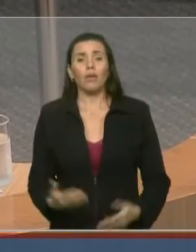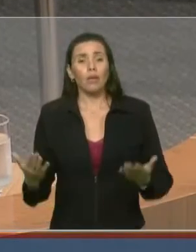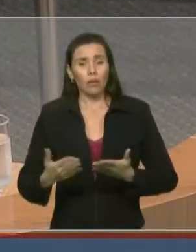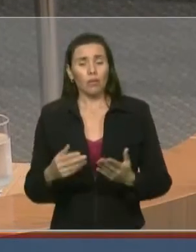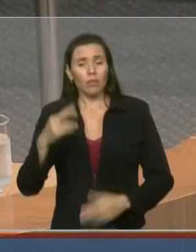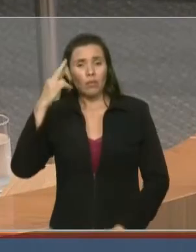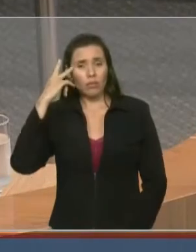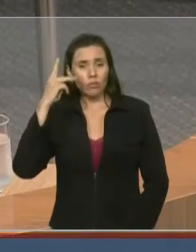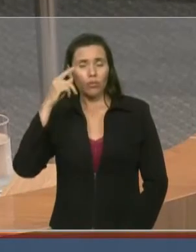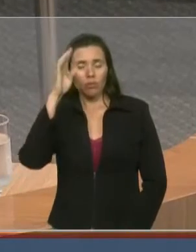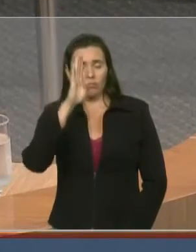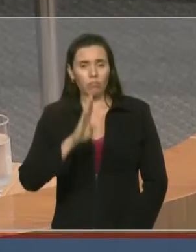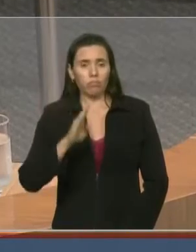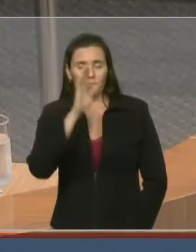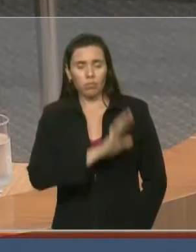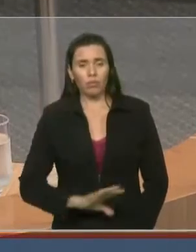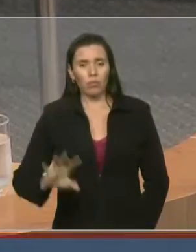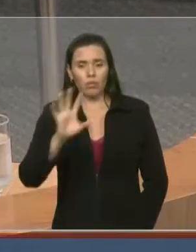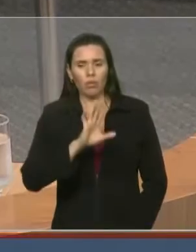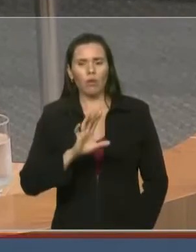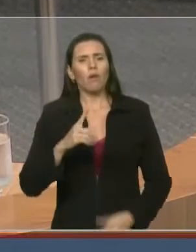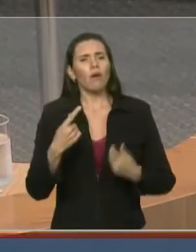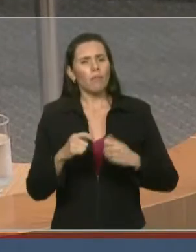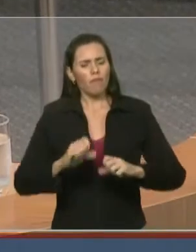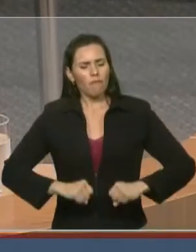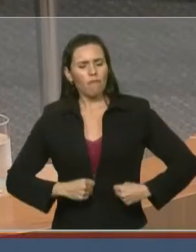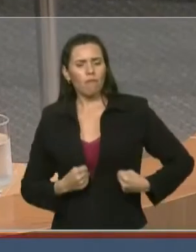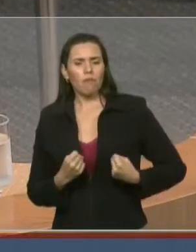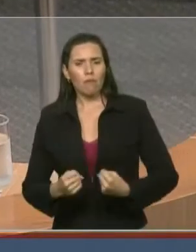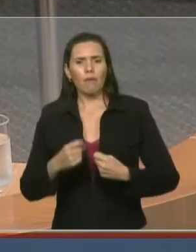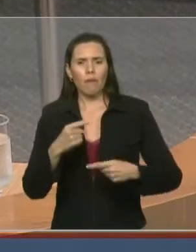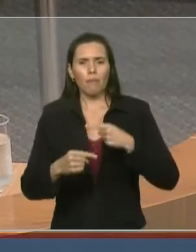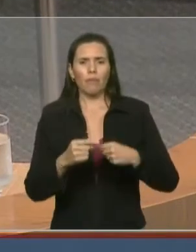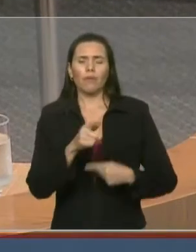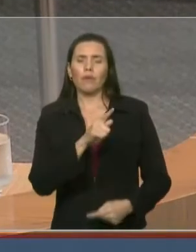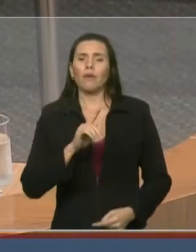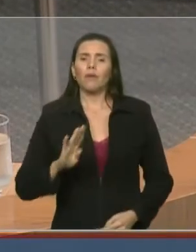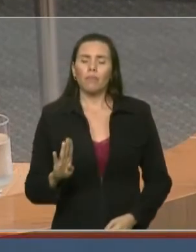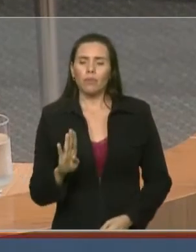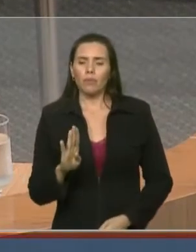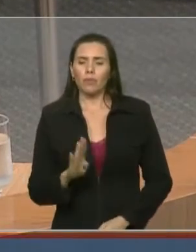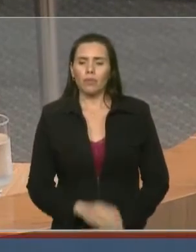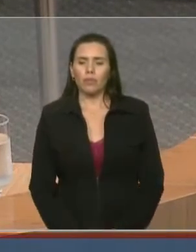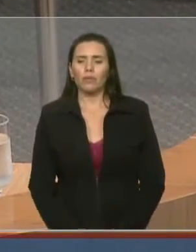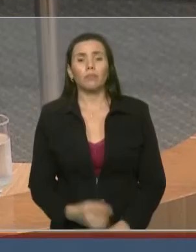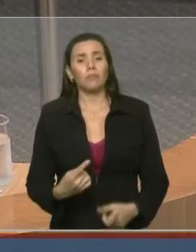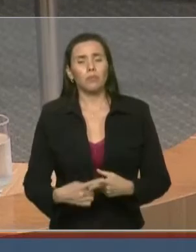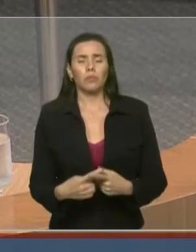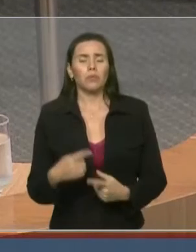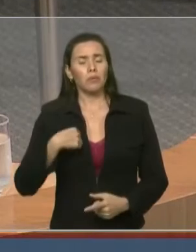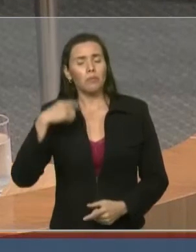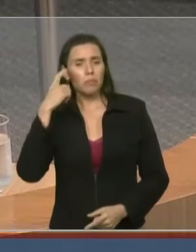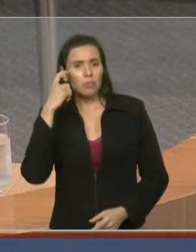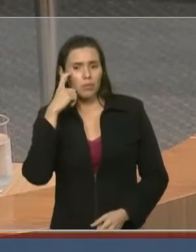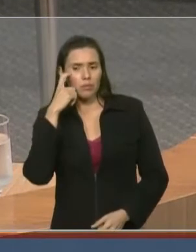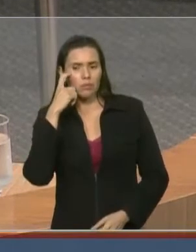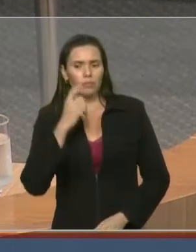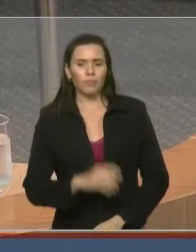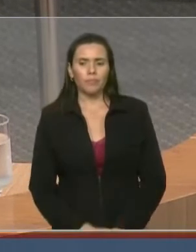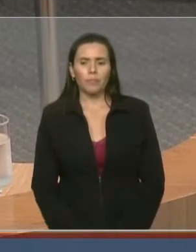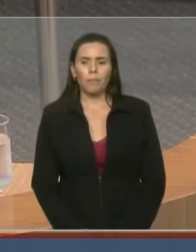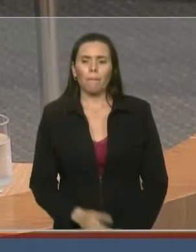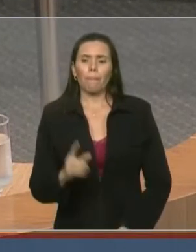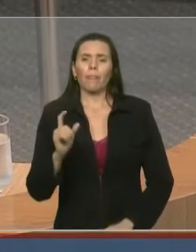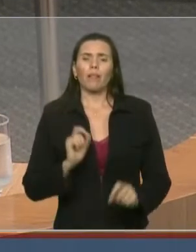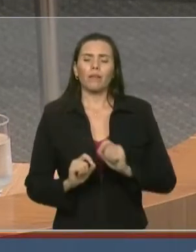a necessidade de fortalecimento e de ampliação de políticas públicas, o que se diz de outra forma, para fazer